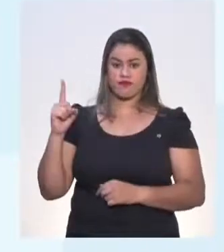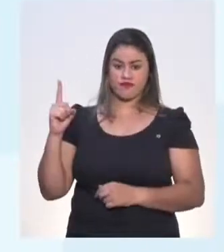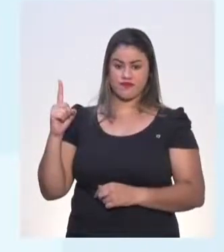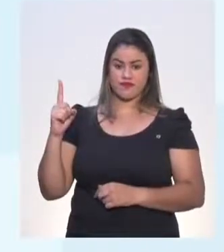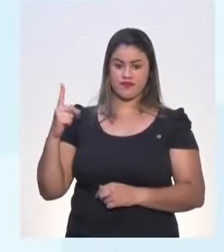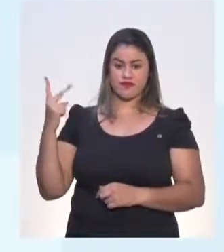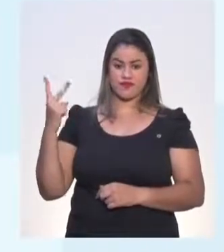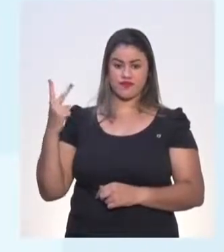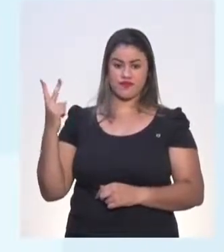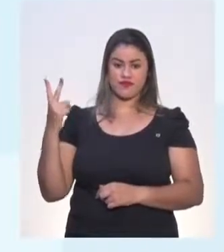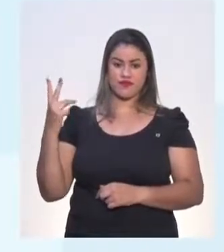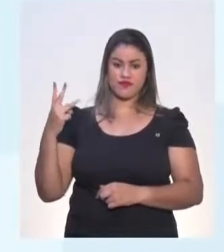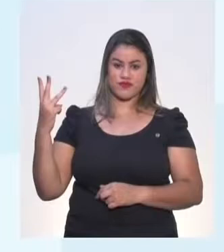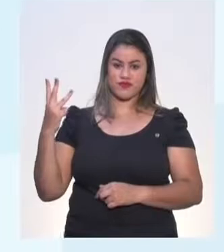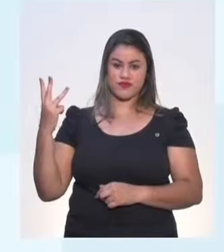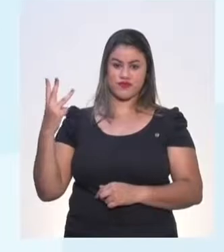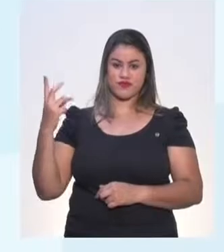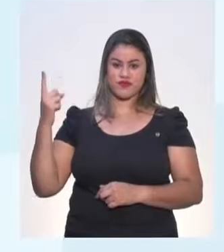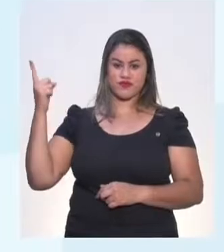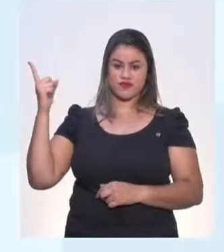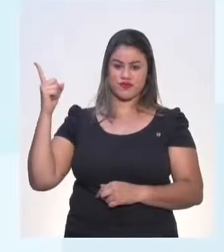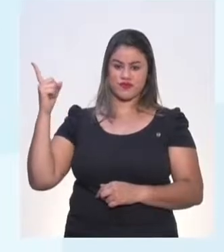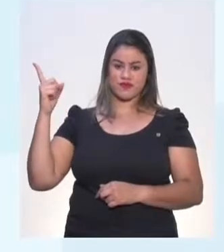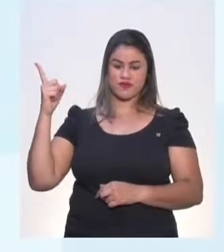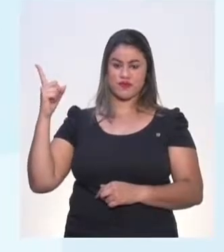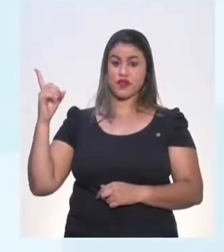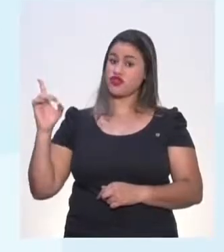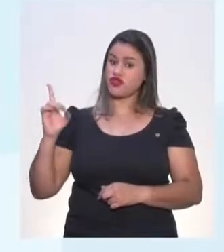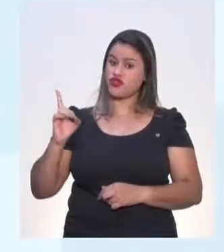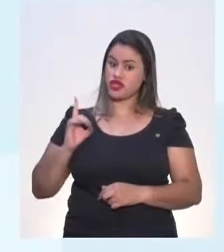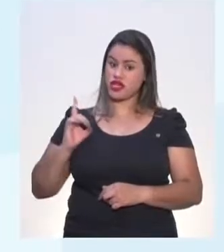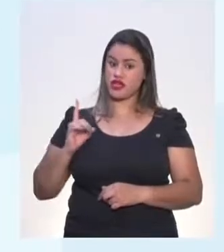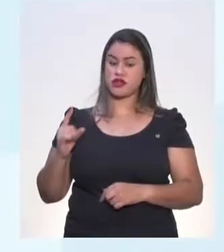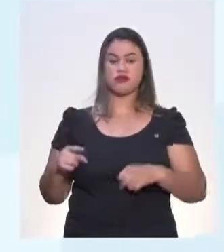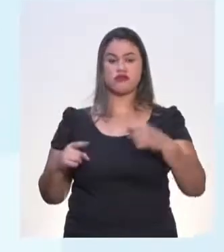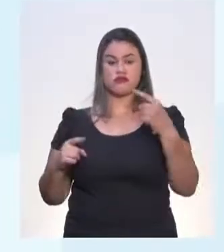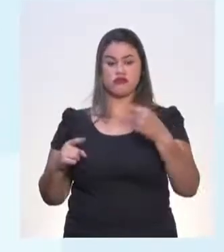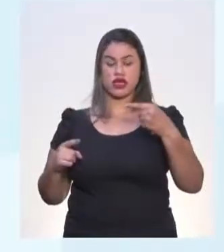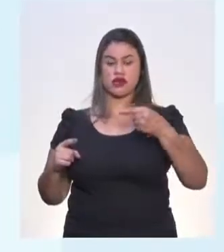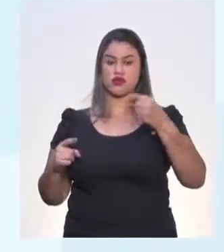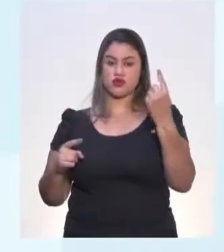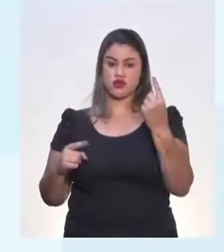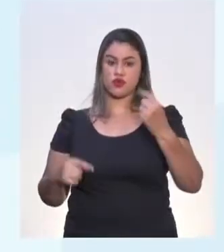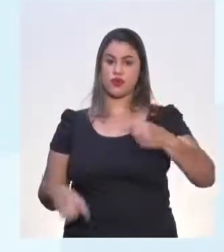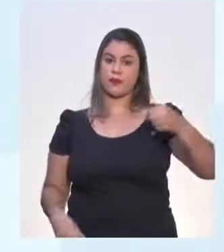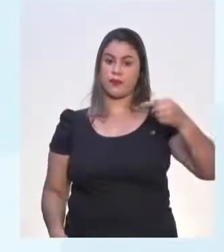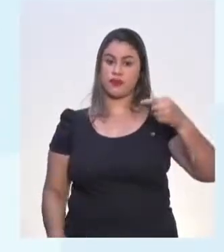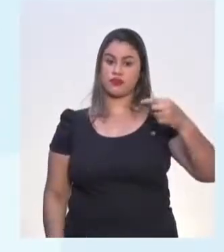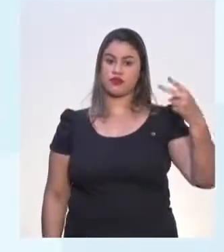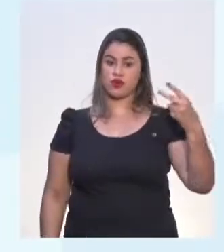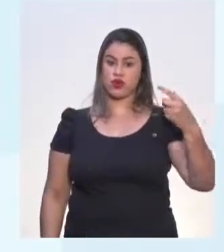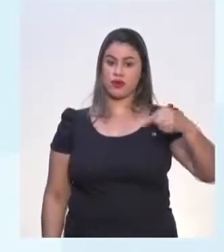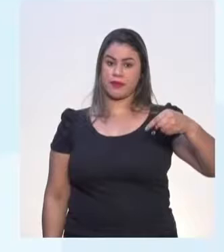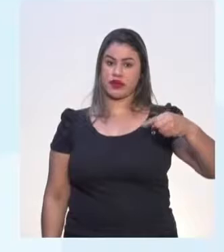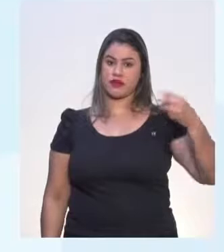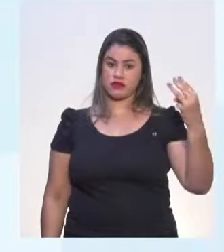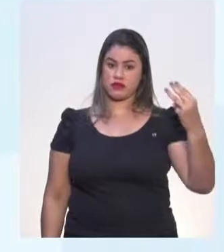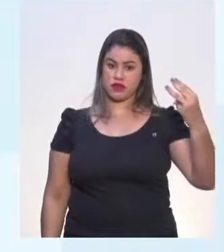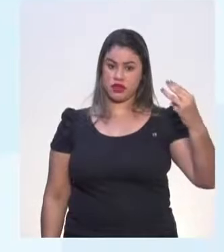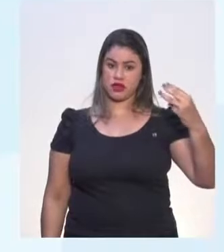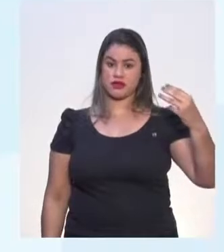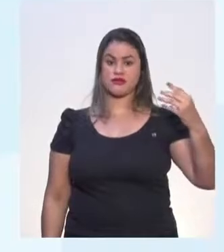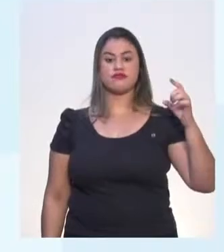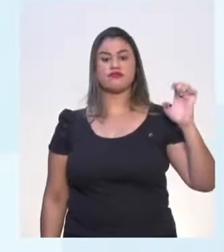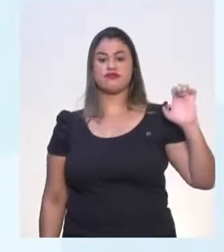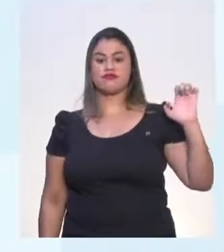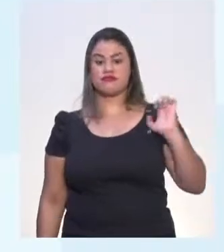1, 2, 3, no caso aí para a sua direita, o 1 negativo, o 2 negativo, o 3 negativo e